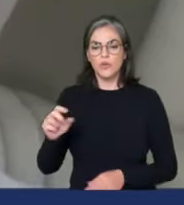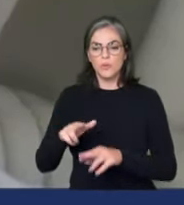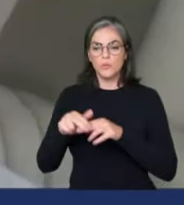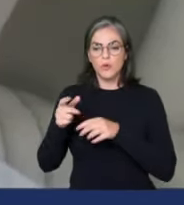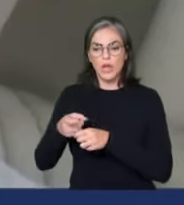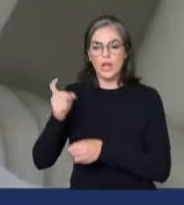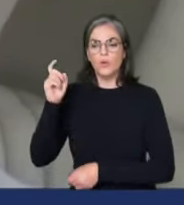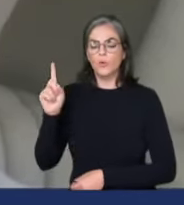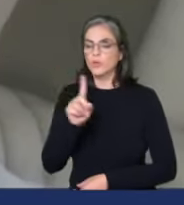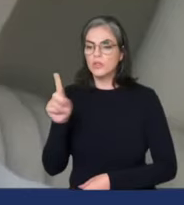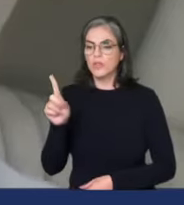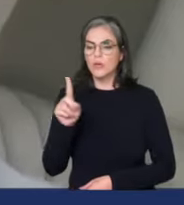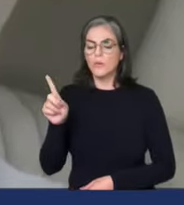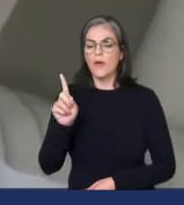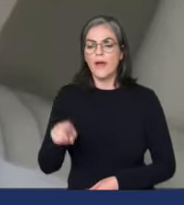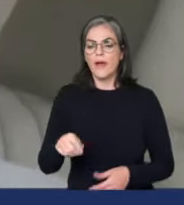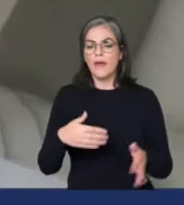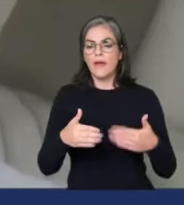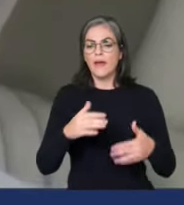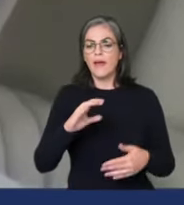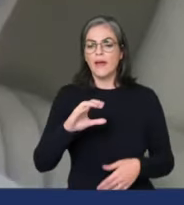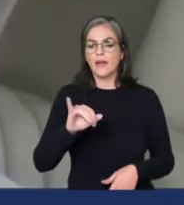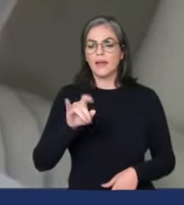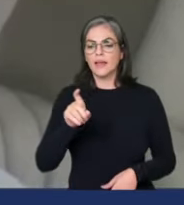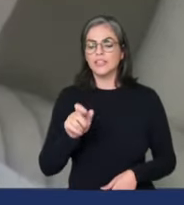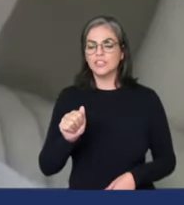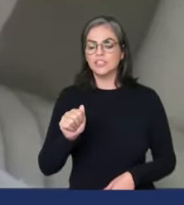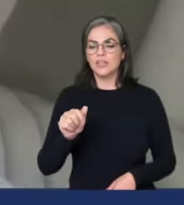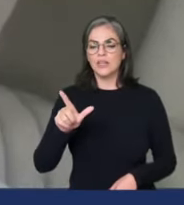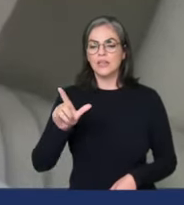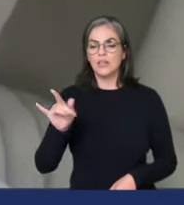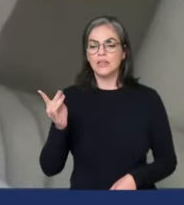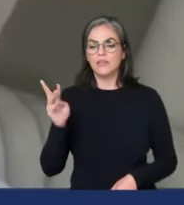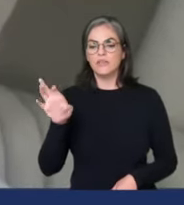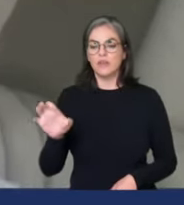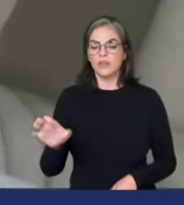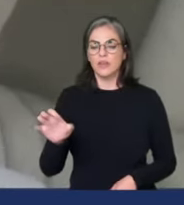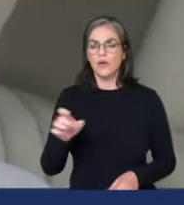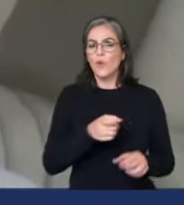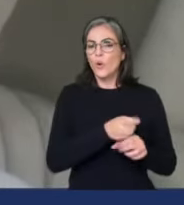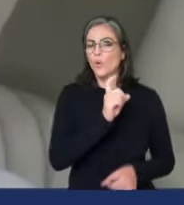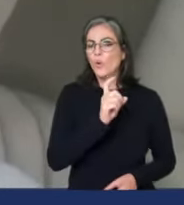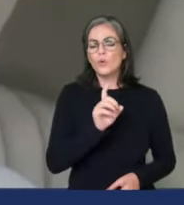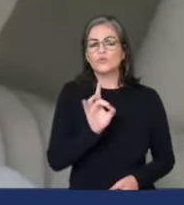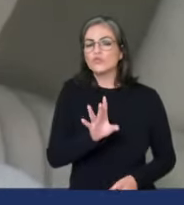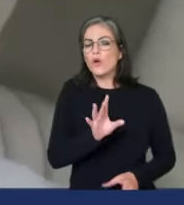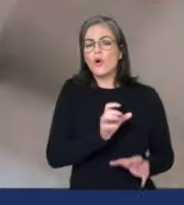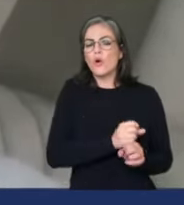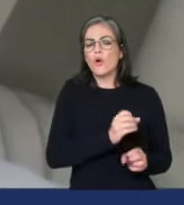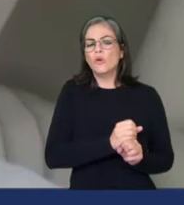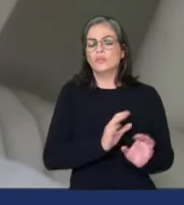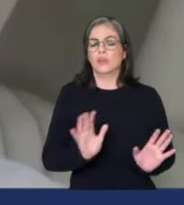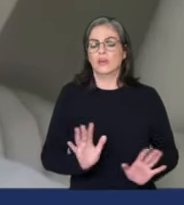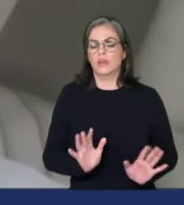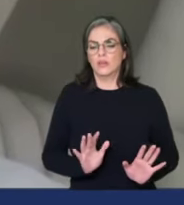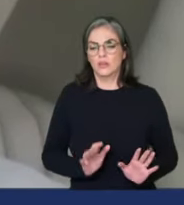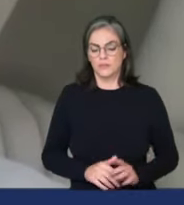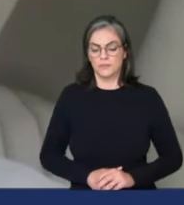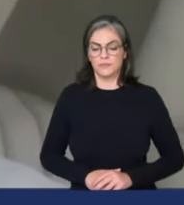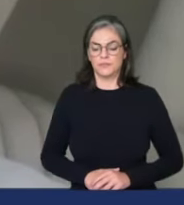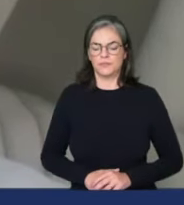livre. Lucro é só uma coisa contábil, tá certo? O fato é que, com essa política